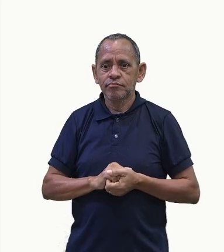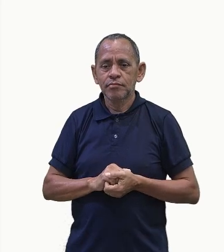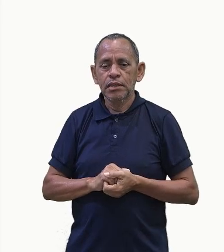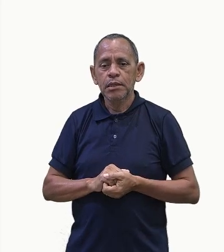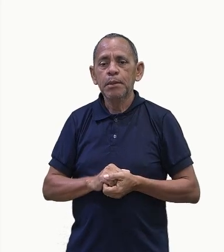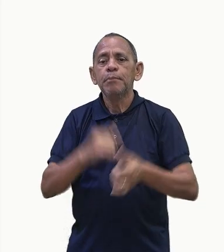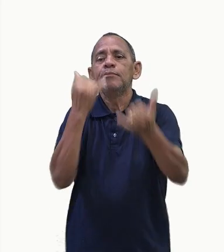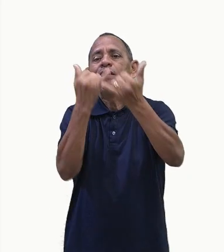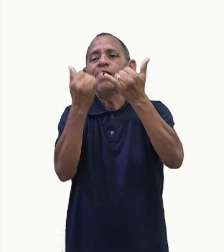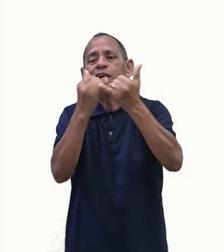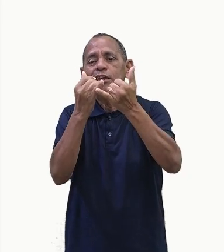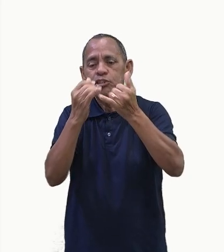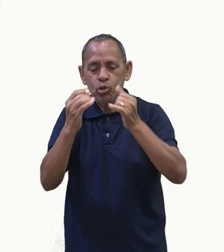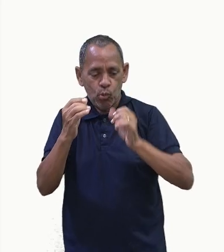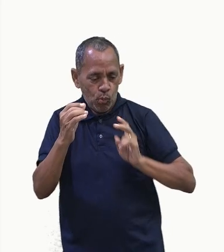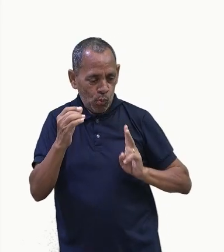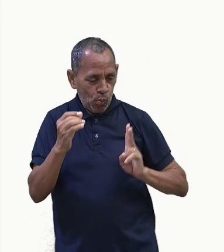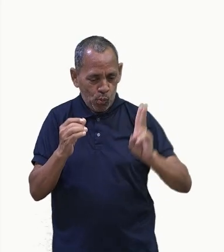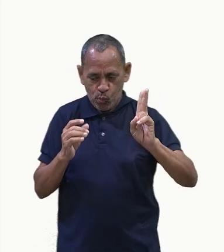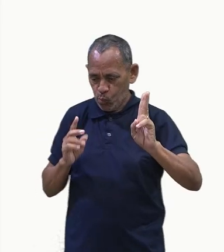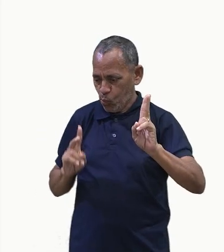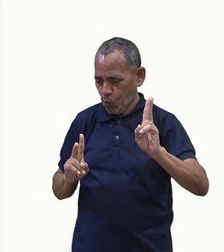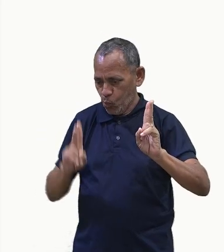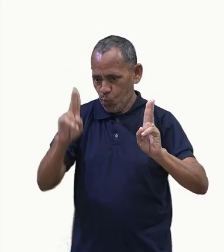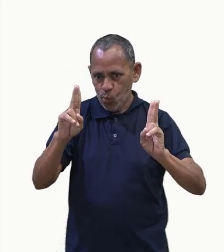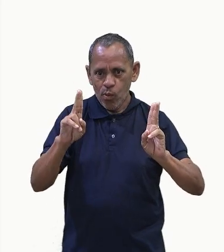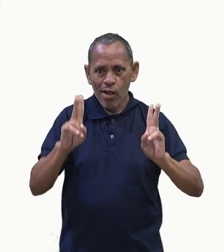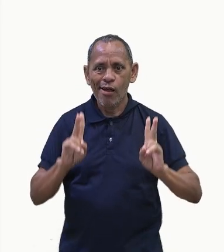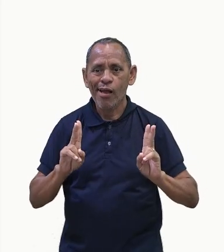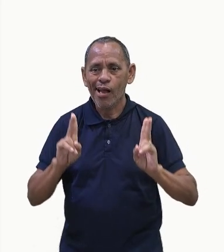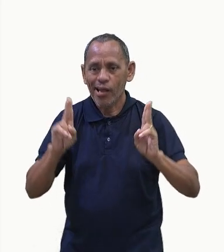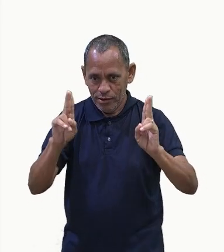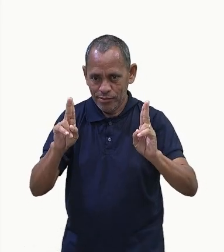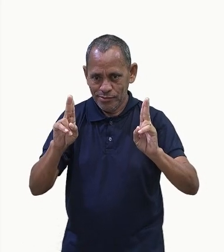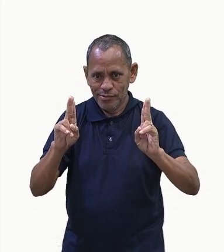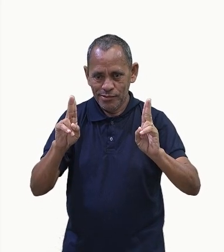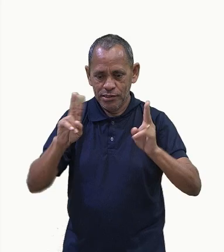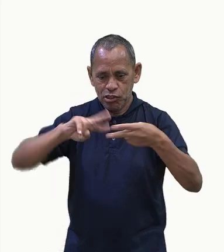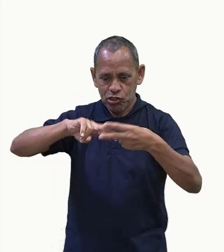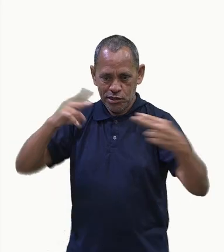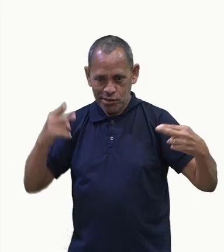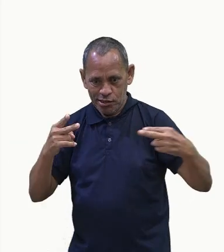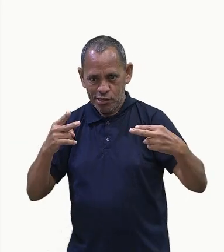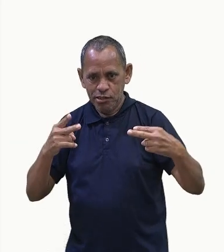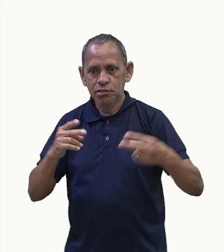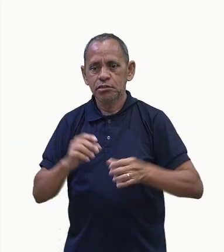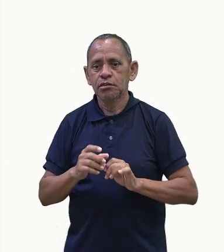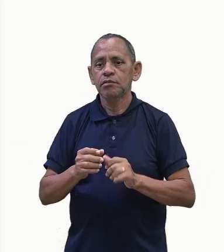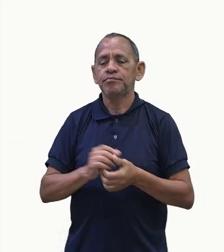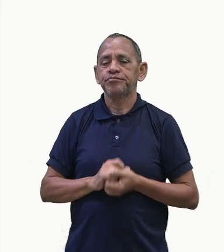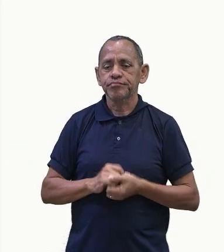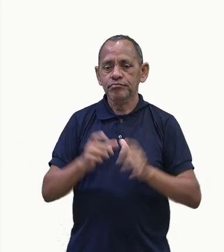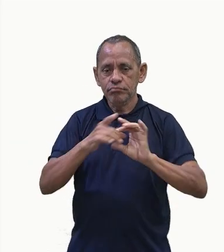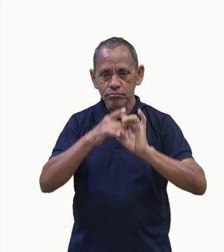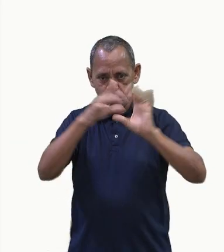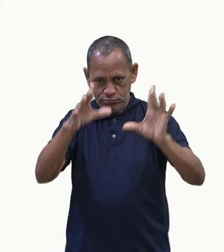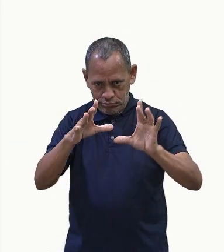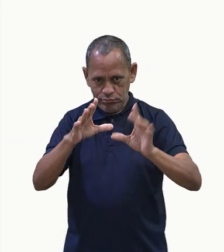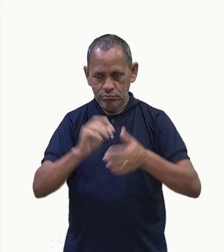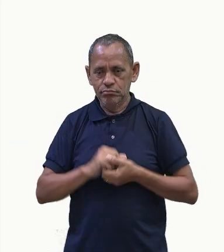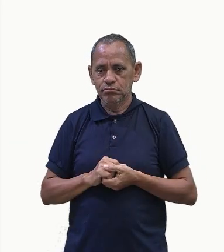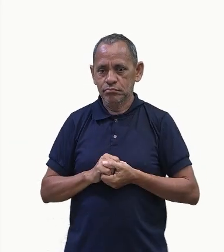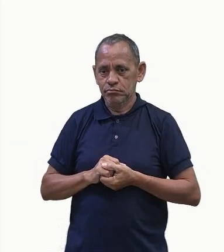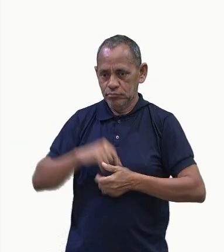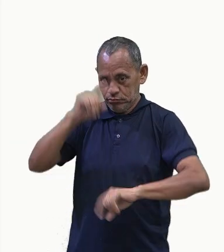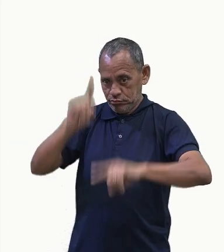tesoura genética, que permite que a gente corte os fragmentos de interesse no organismo e que a gente